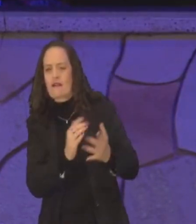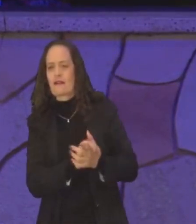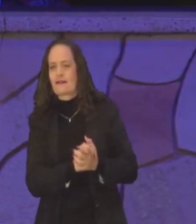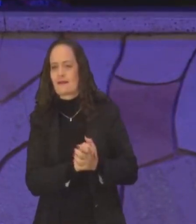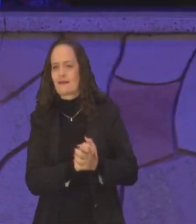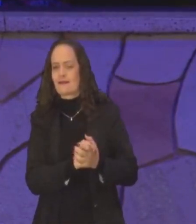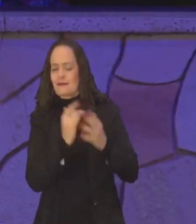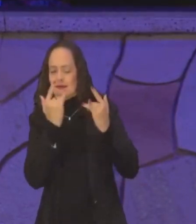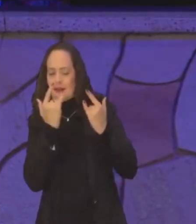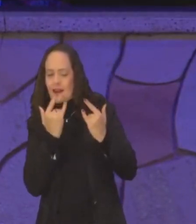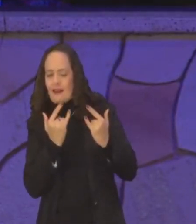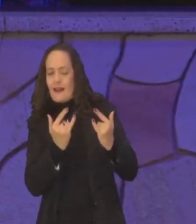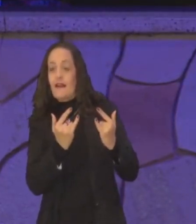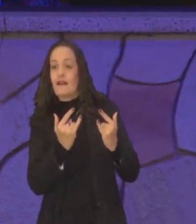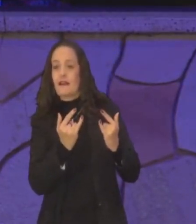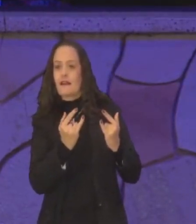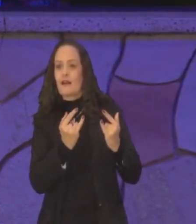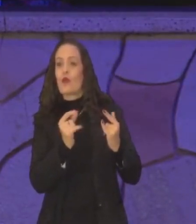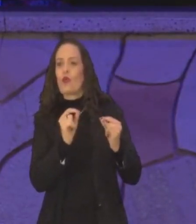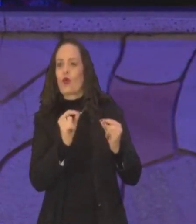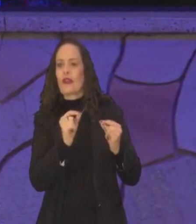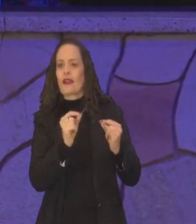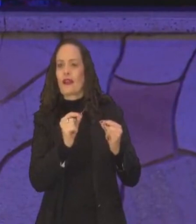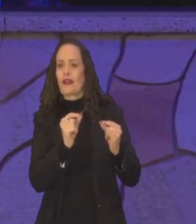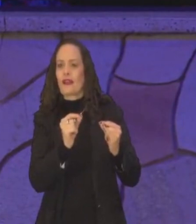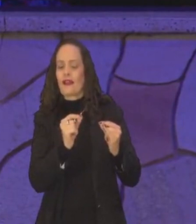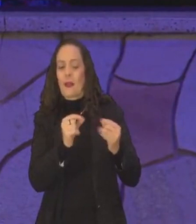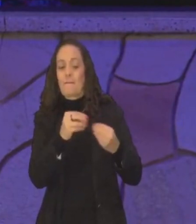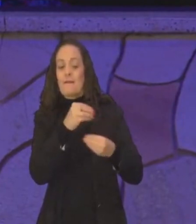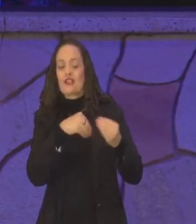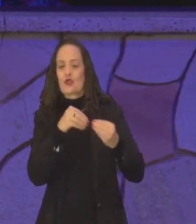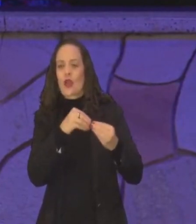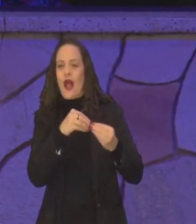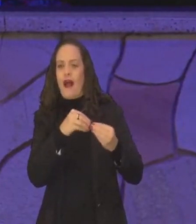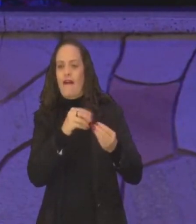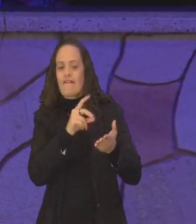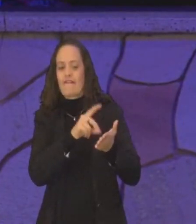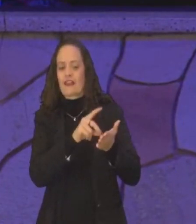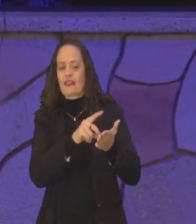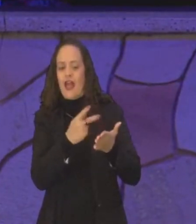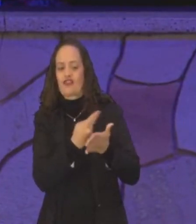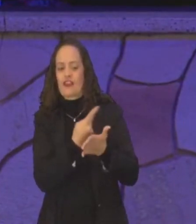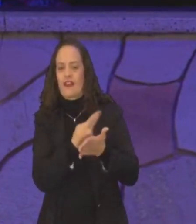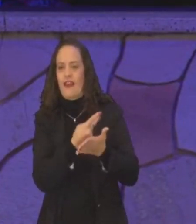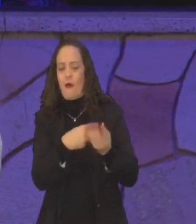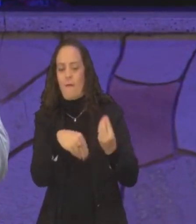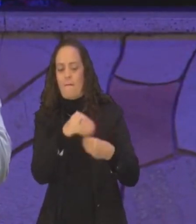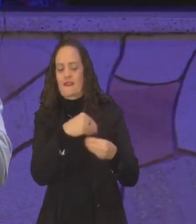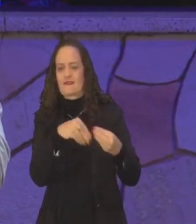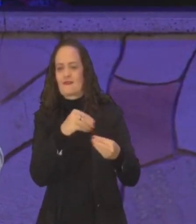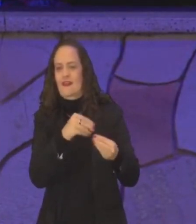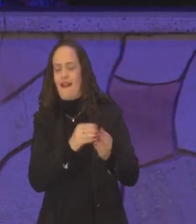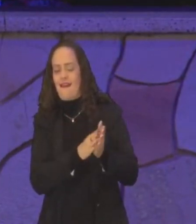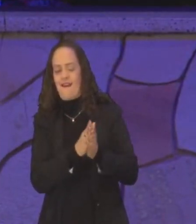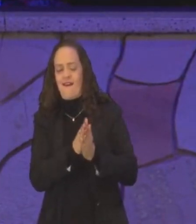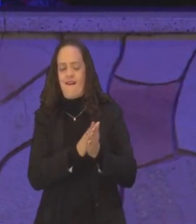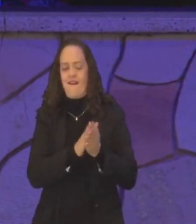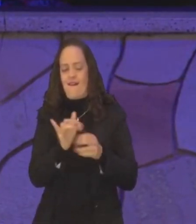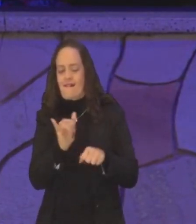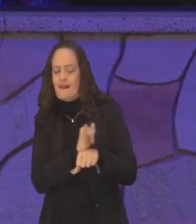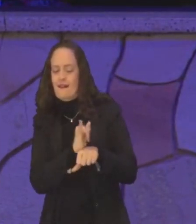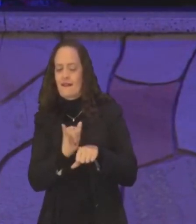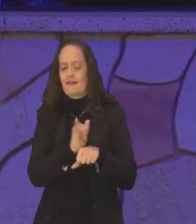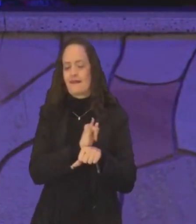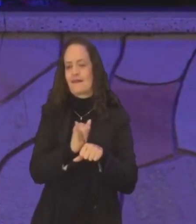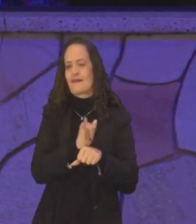sedução? A mistura do erro com a verdade, a mistura herética